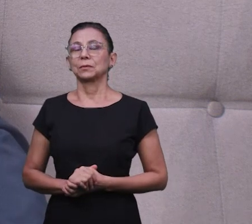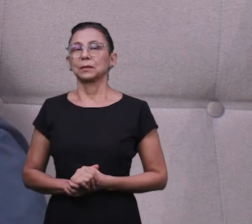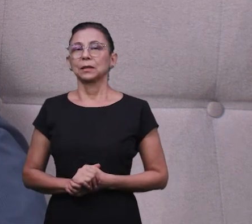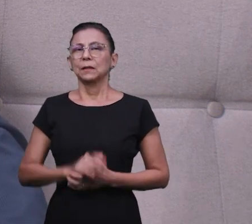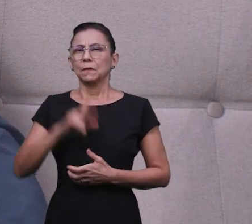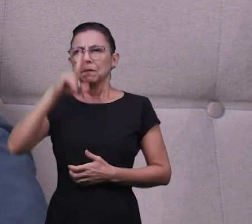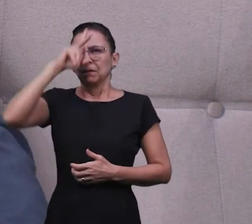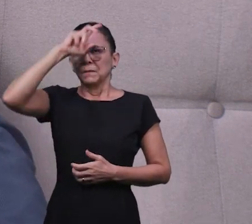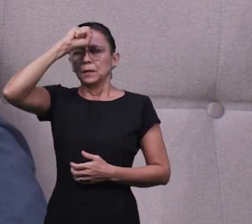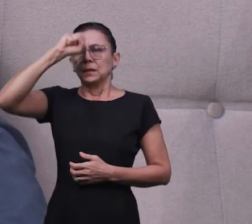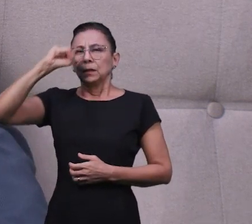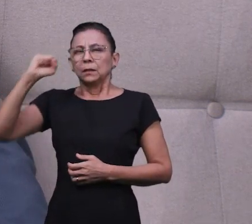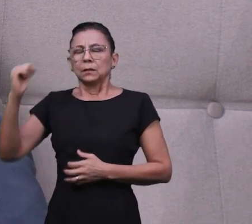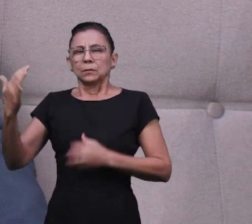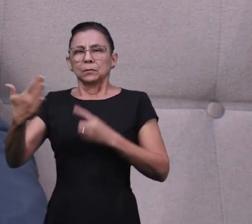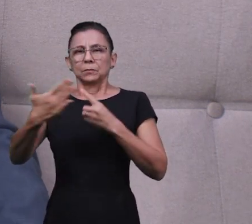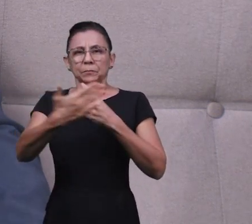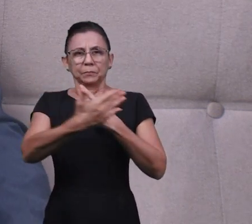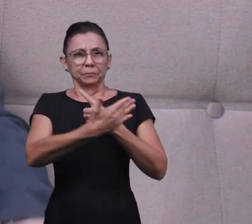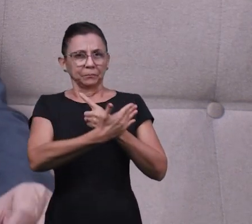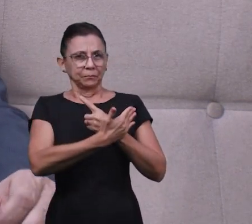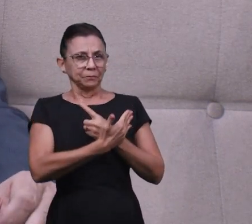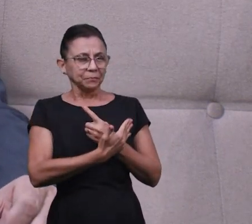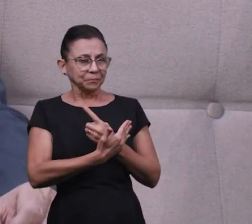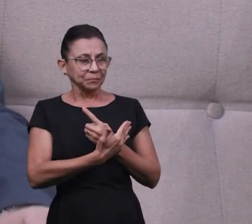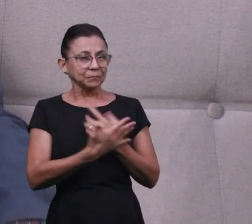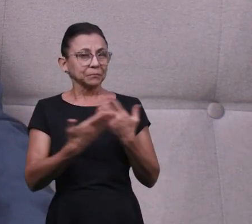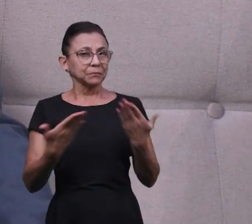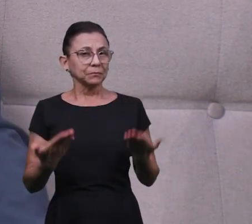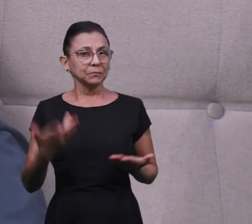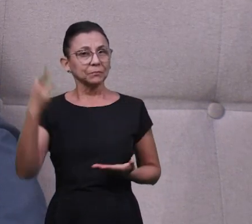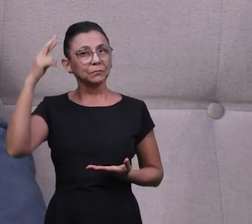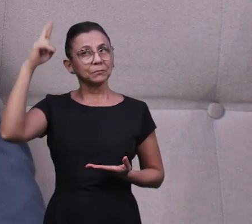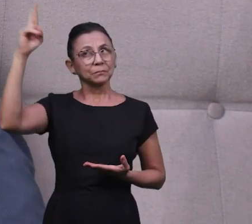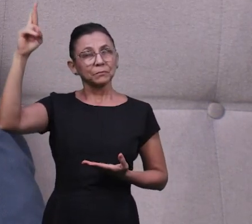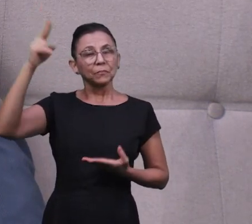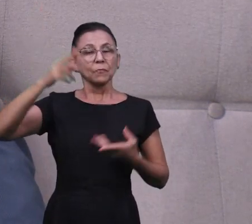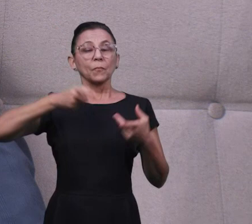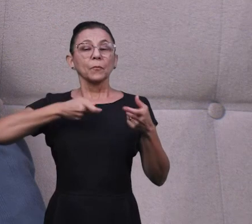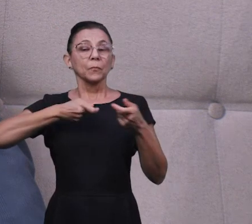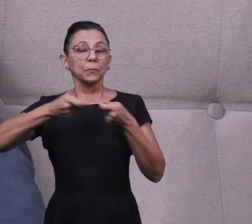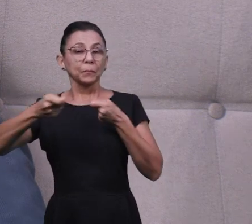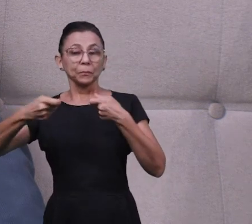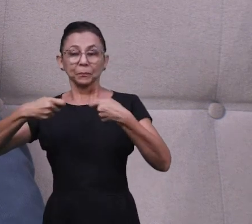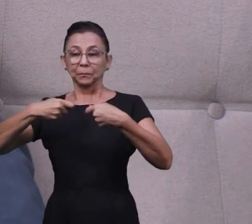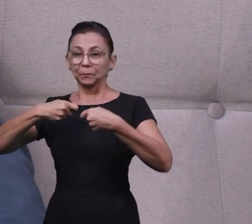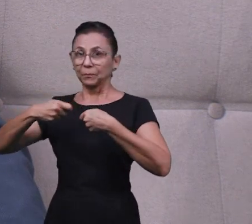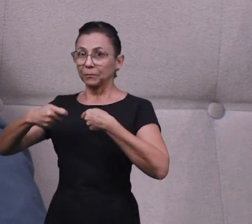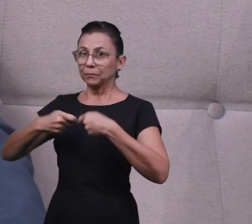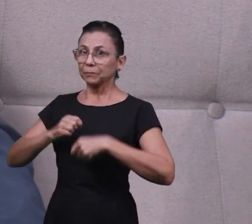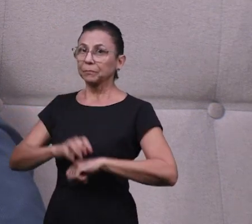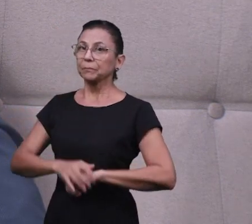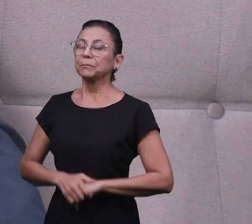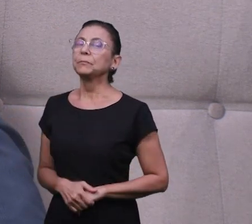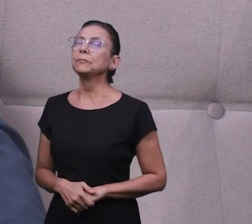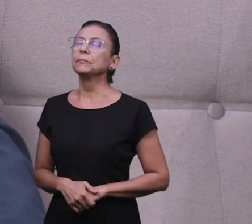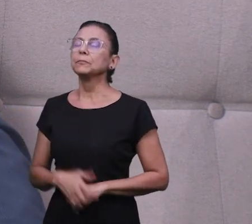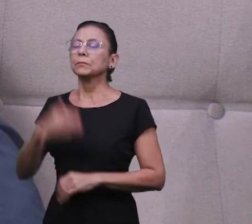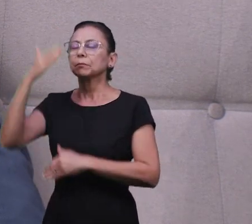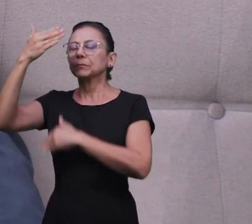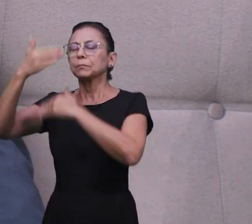fortalecidos, protegidos e dirigidos, guardados debaixo